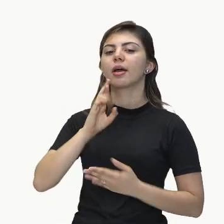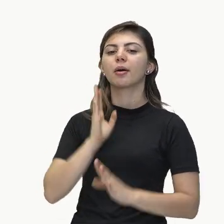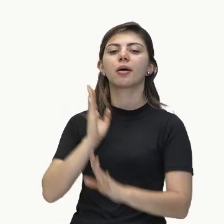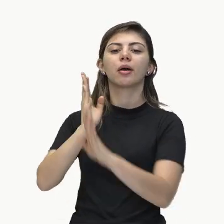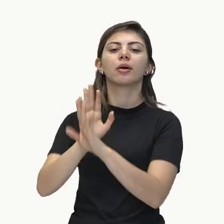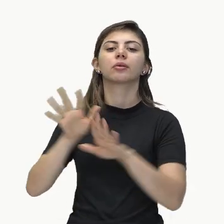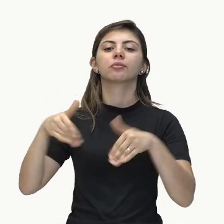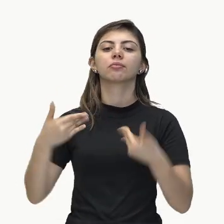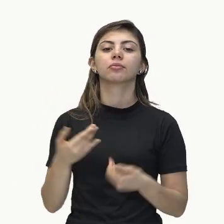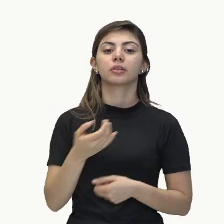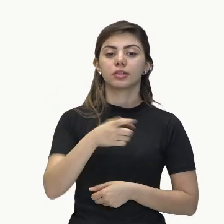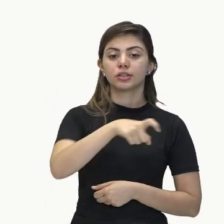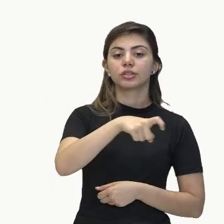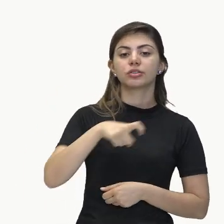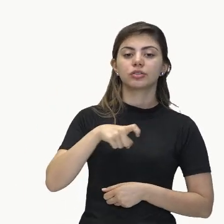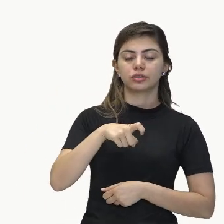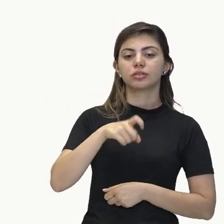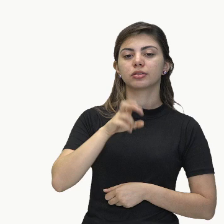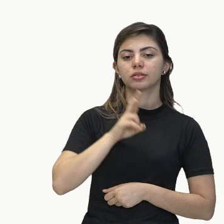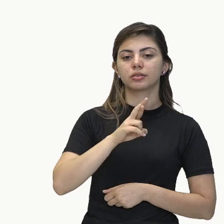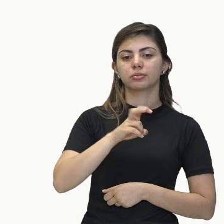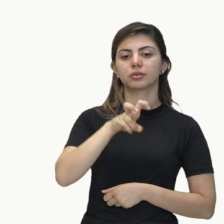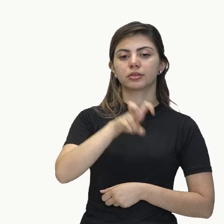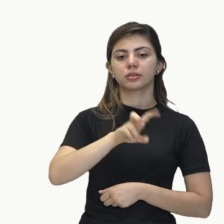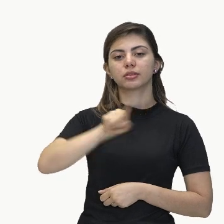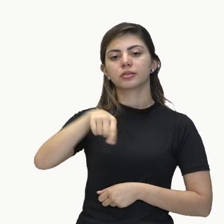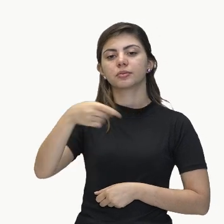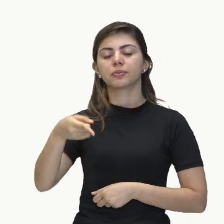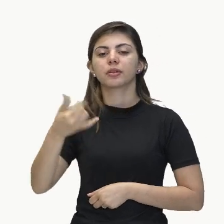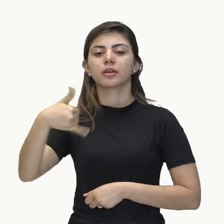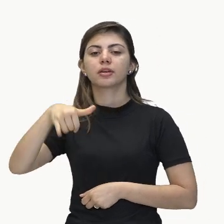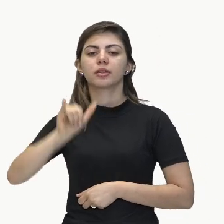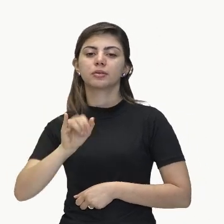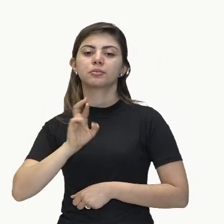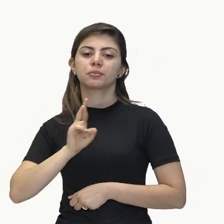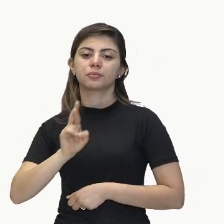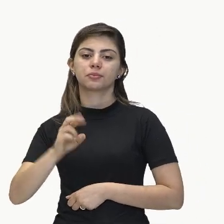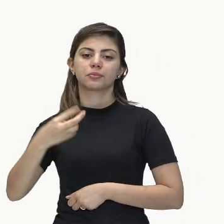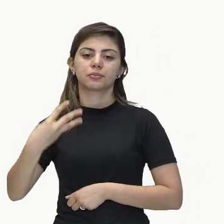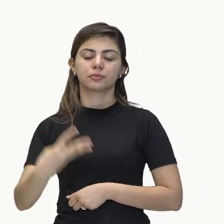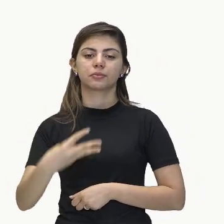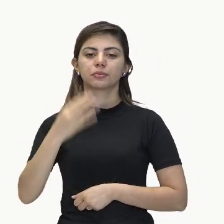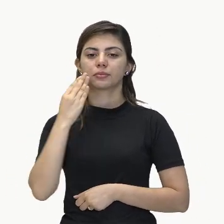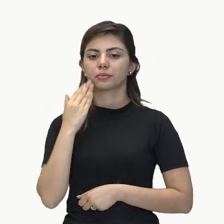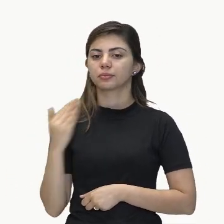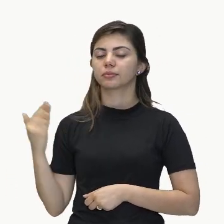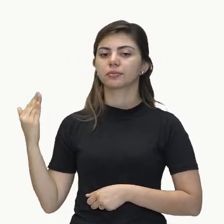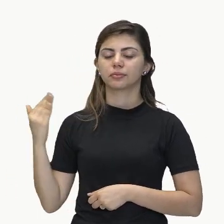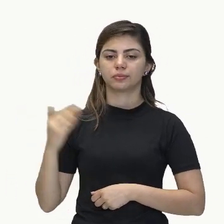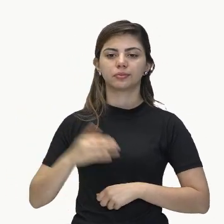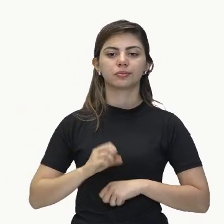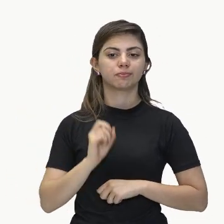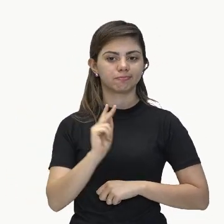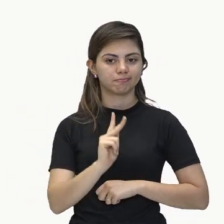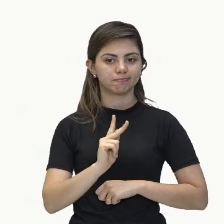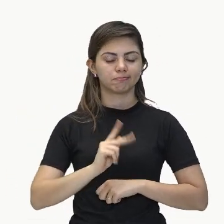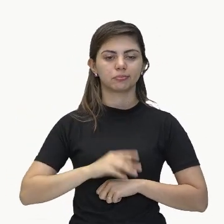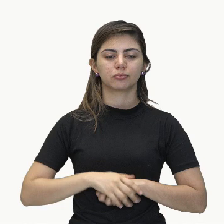valor de x, 5, depois o valor de y, 3.